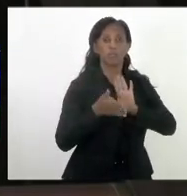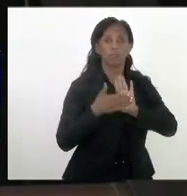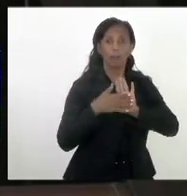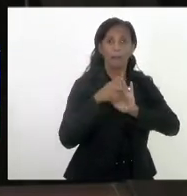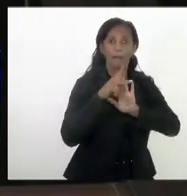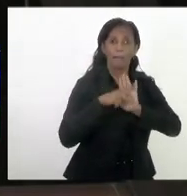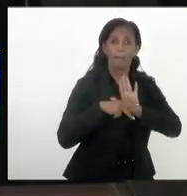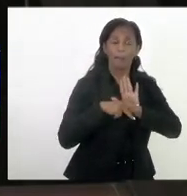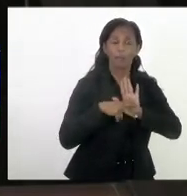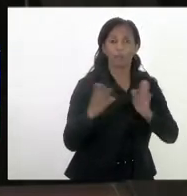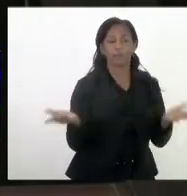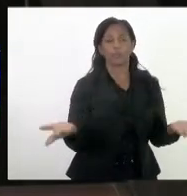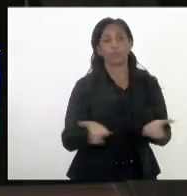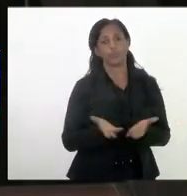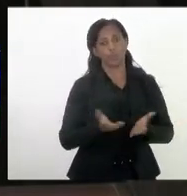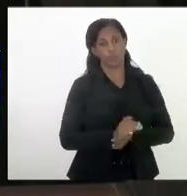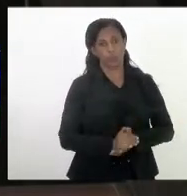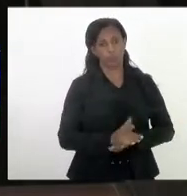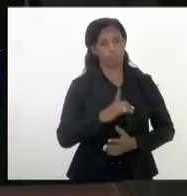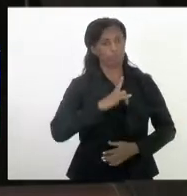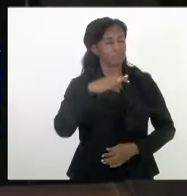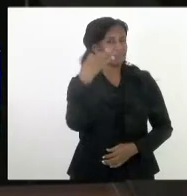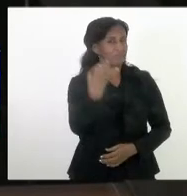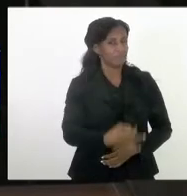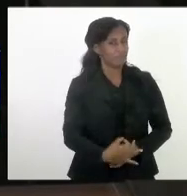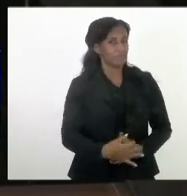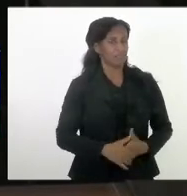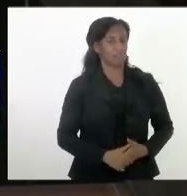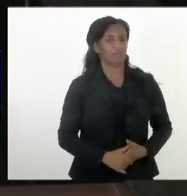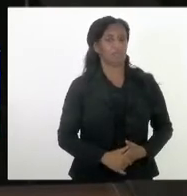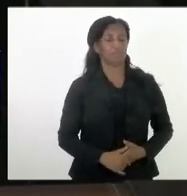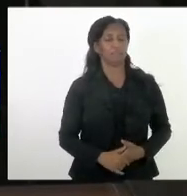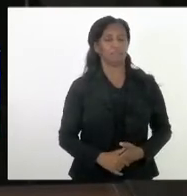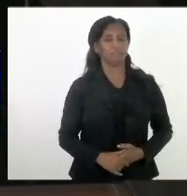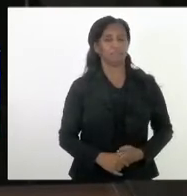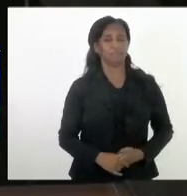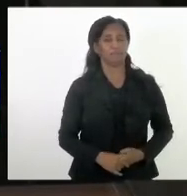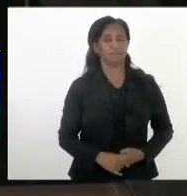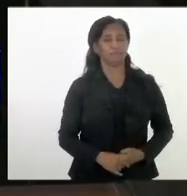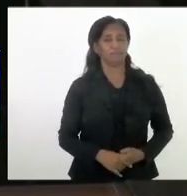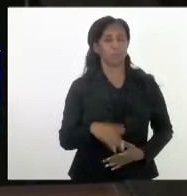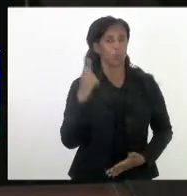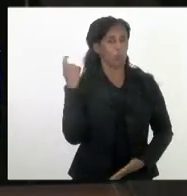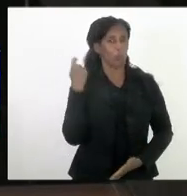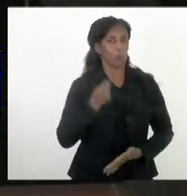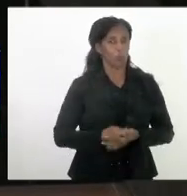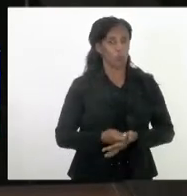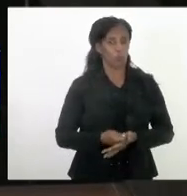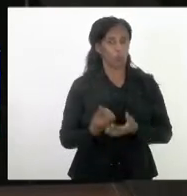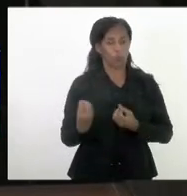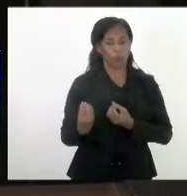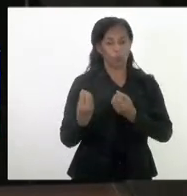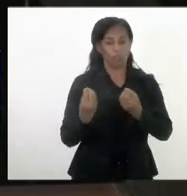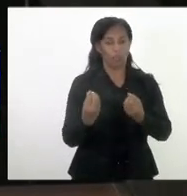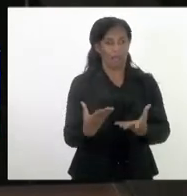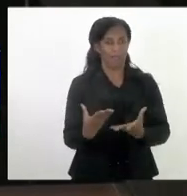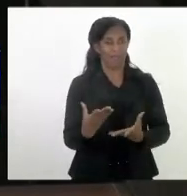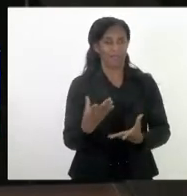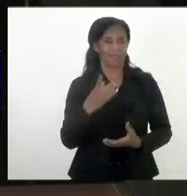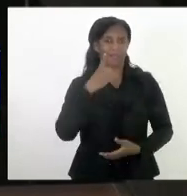hoje, e tenho absoluta certeza que, com a garantia dada pelo Márcio